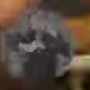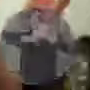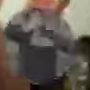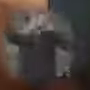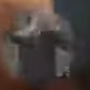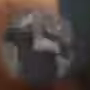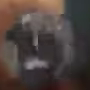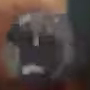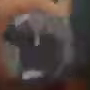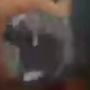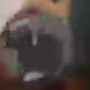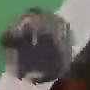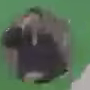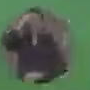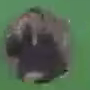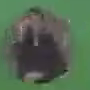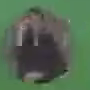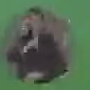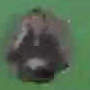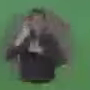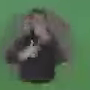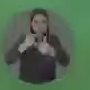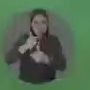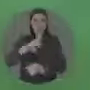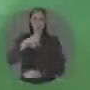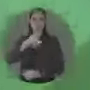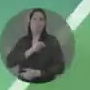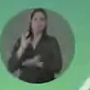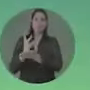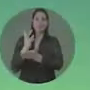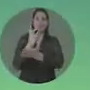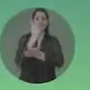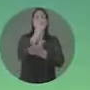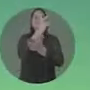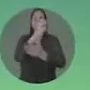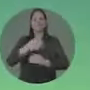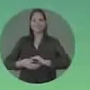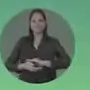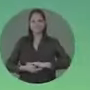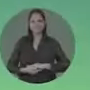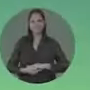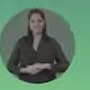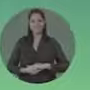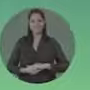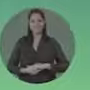avançando com Emanuel. Quem mostrou trabalho merece continuar.